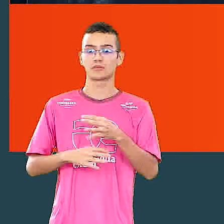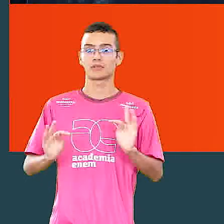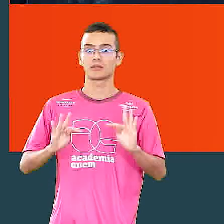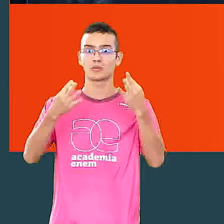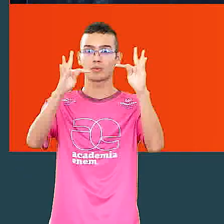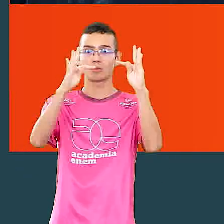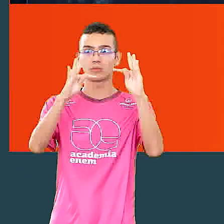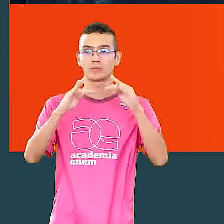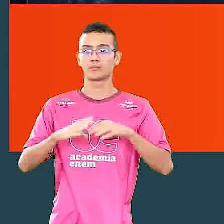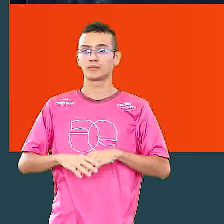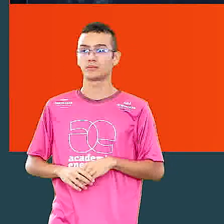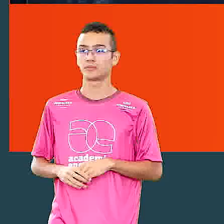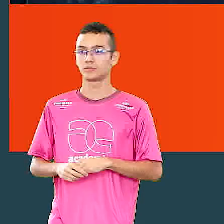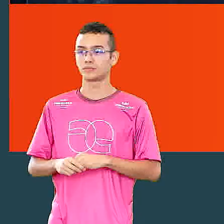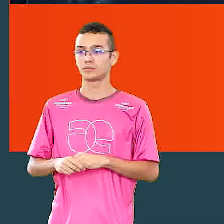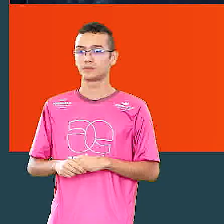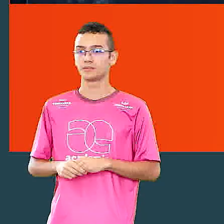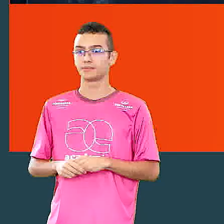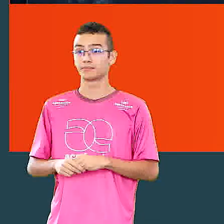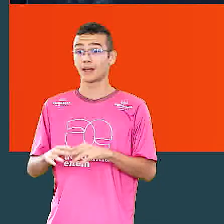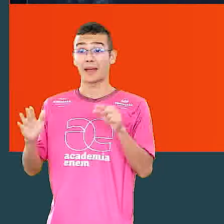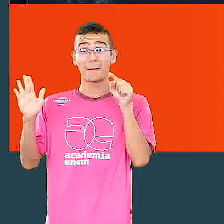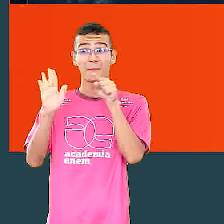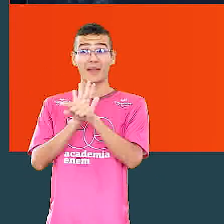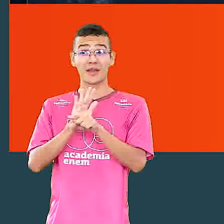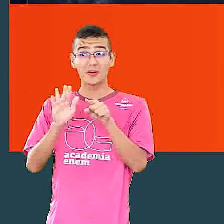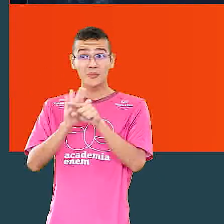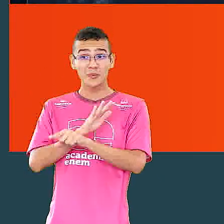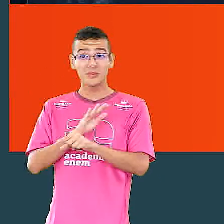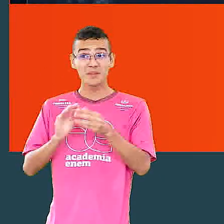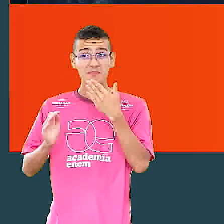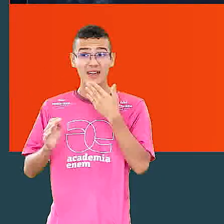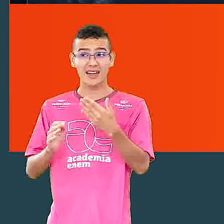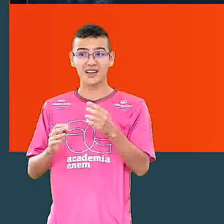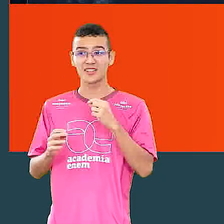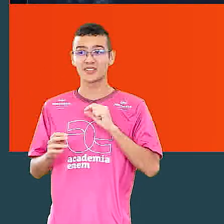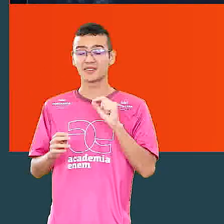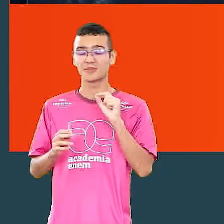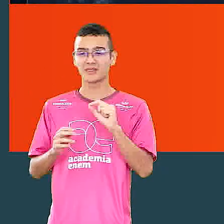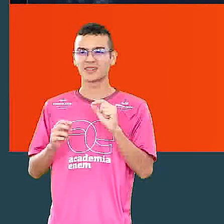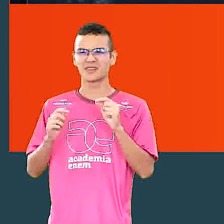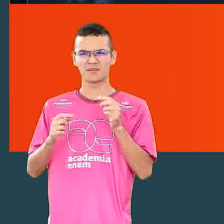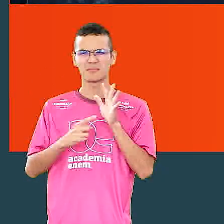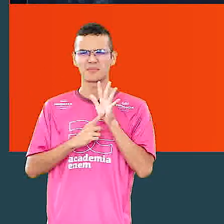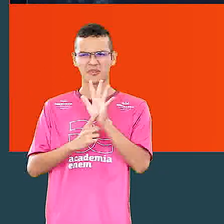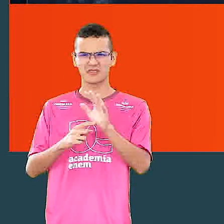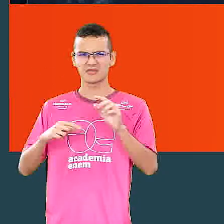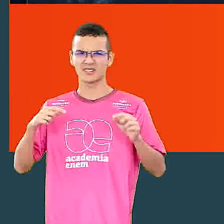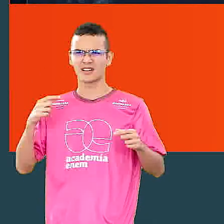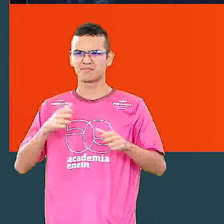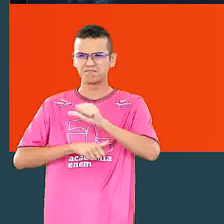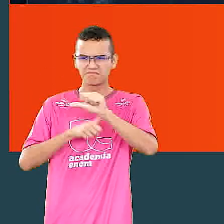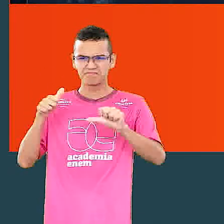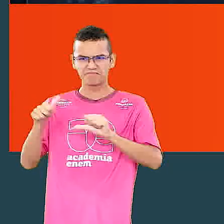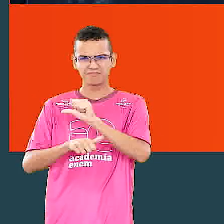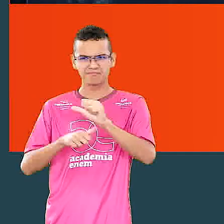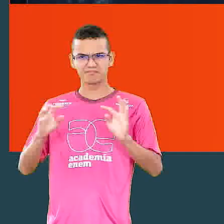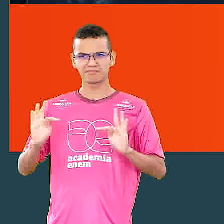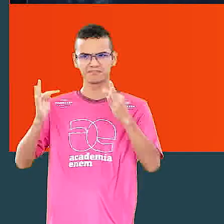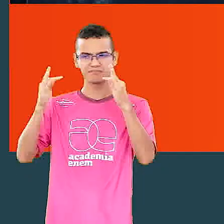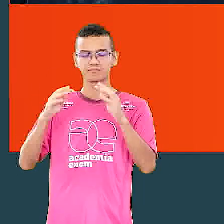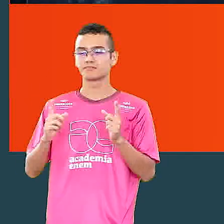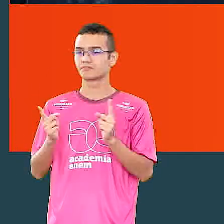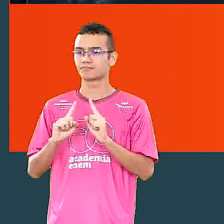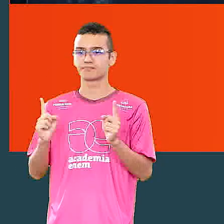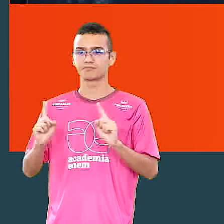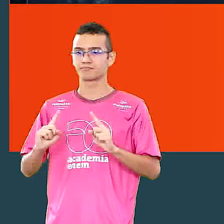é um texto, não é um enunciado pedindo para eu falar sobre essa transformação do primeiro para o segundo, como foi aquele do Luís XIV. Então